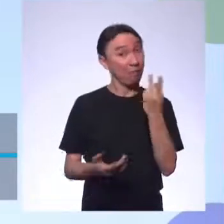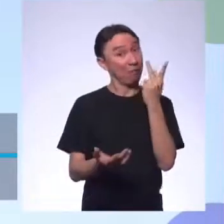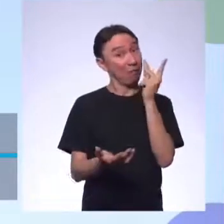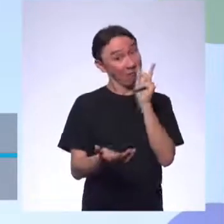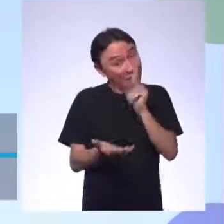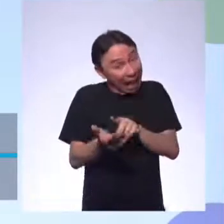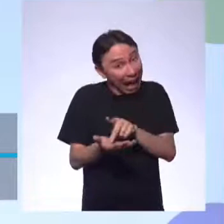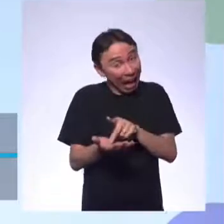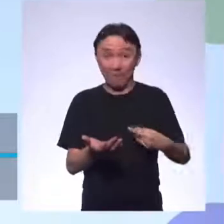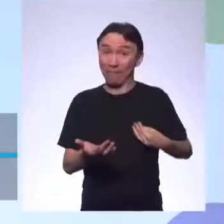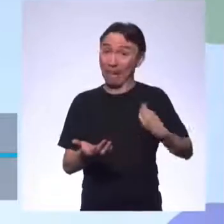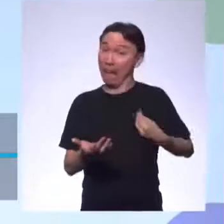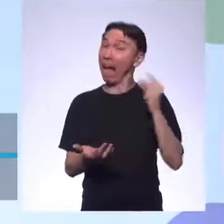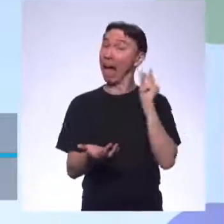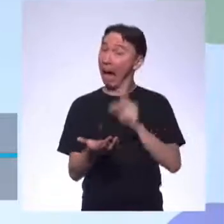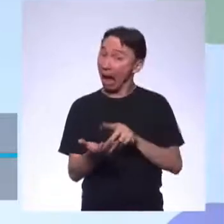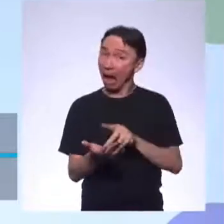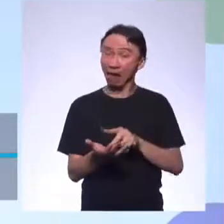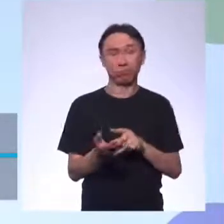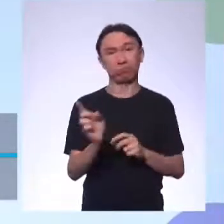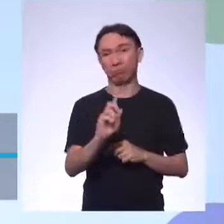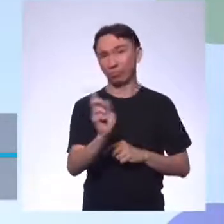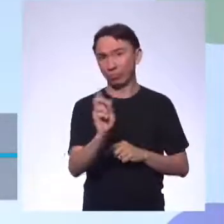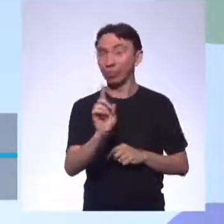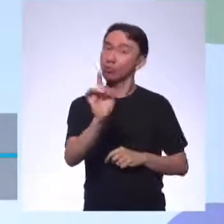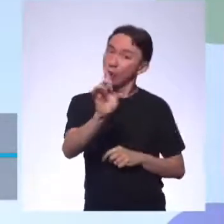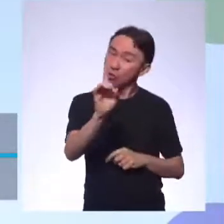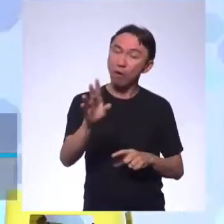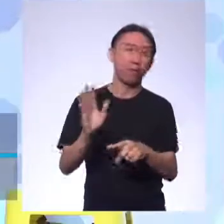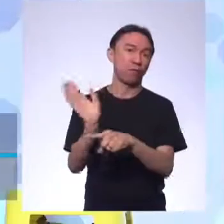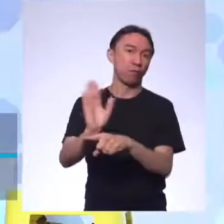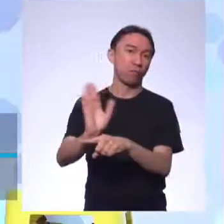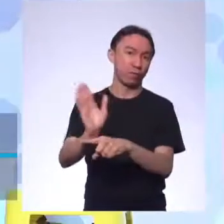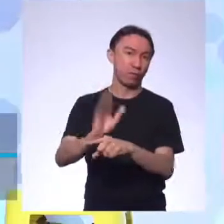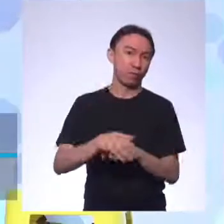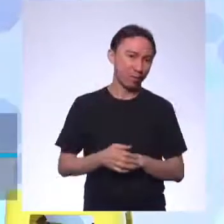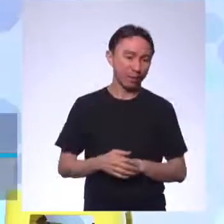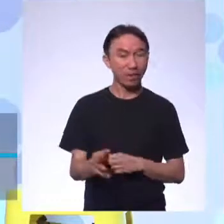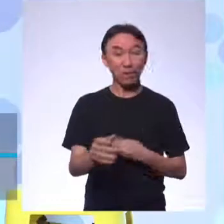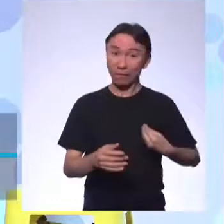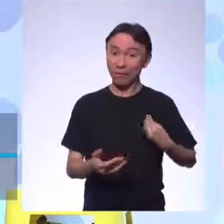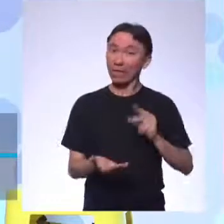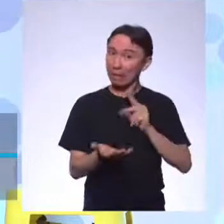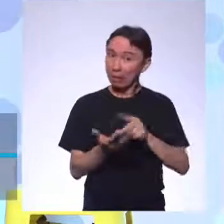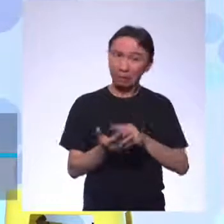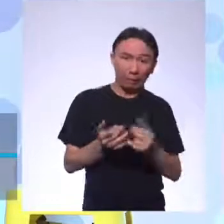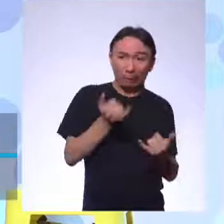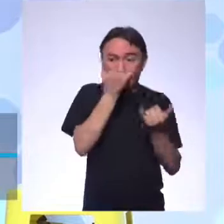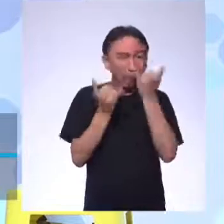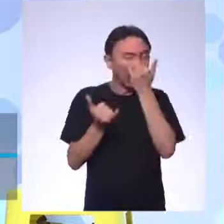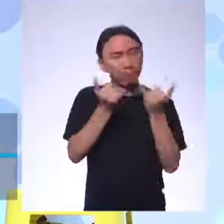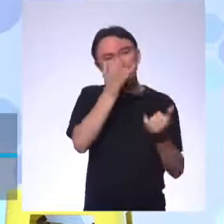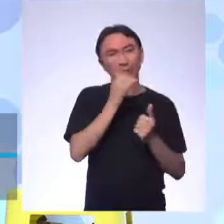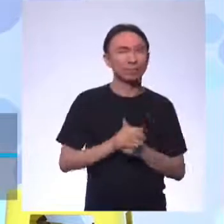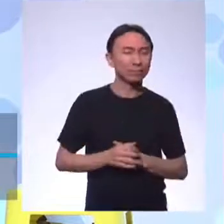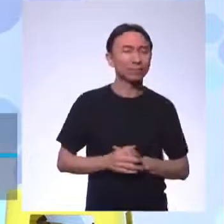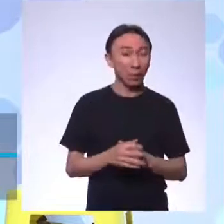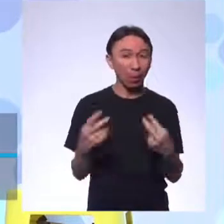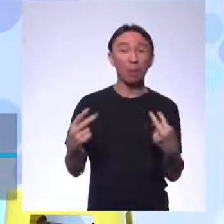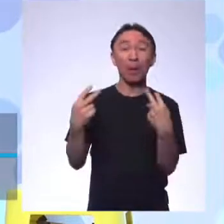filmes mesmo. Ele está Olha, achando que se dá muito mal deixa nisso. eu falar com você. Olha, pessoal, olha para mim de maneira bem tranquila.